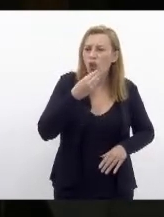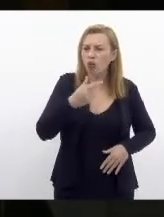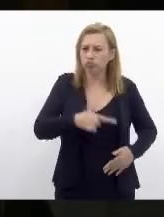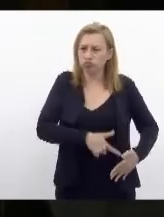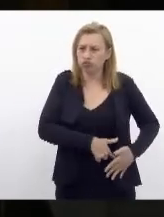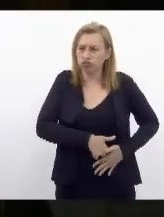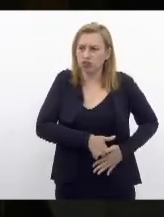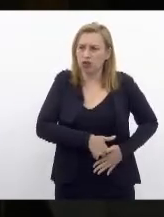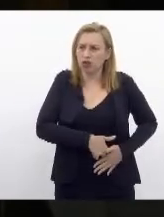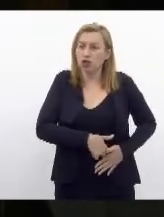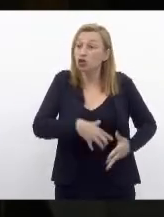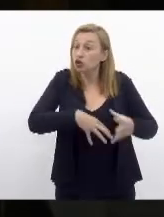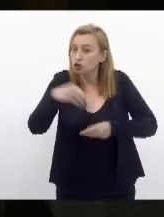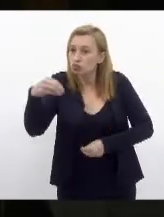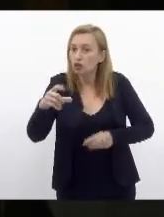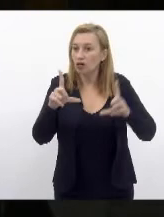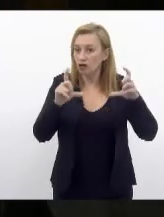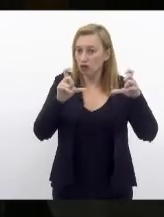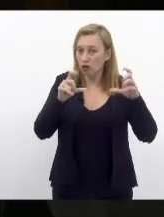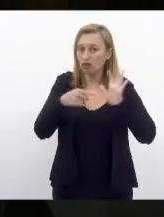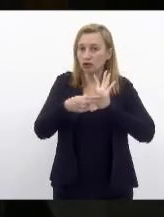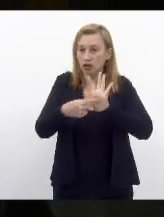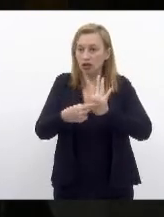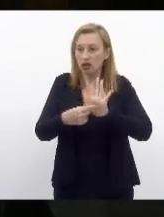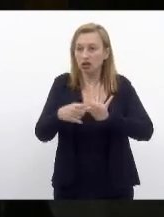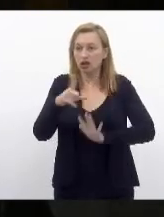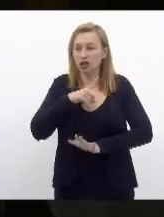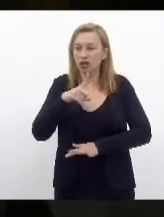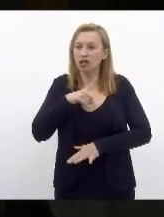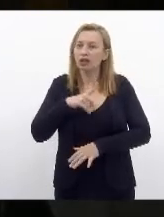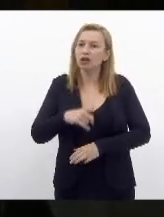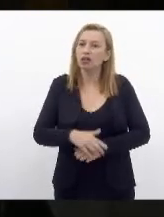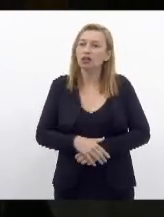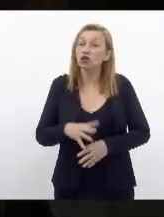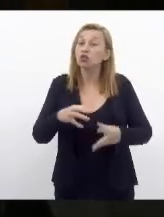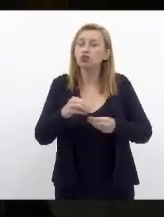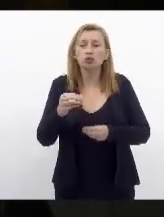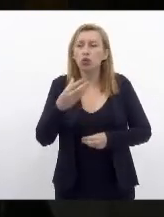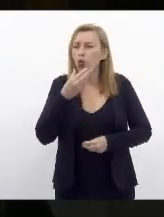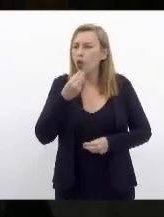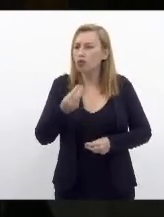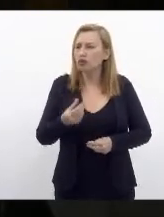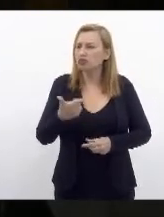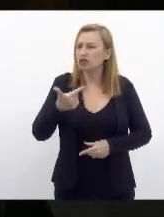sumiu, a gente tem a foto dele aqui, e acho que